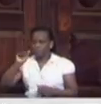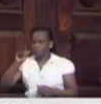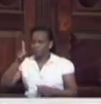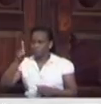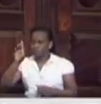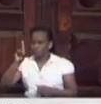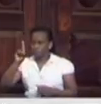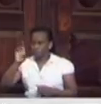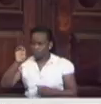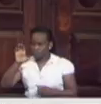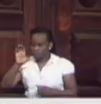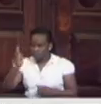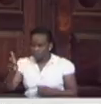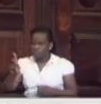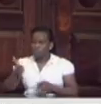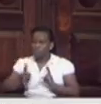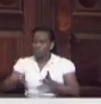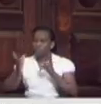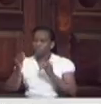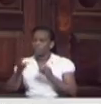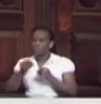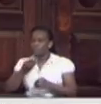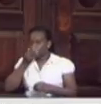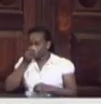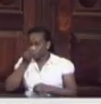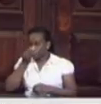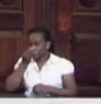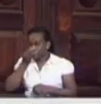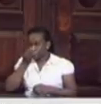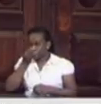sempre muito